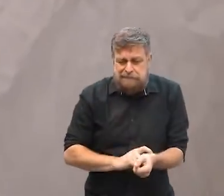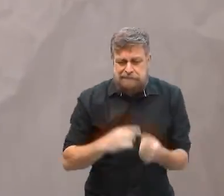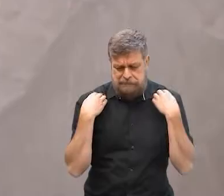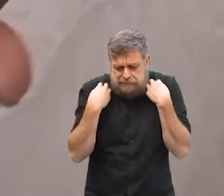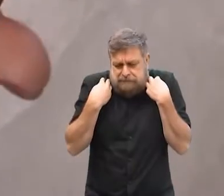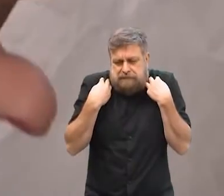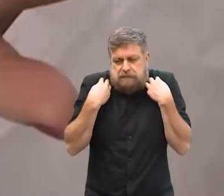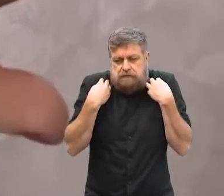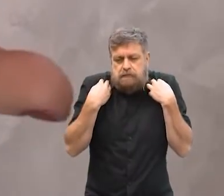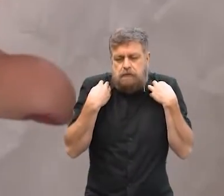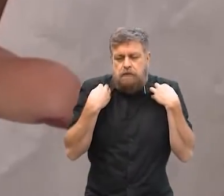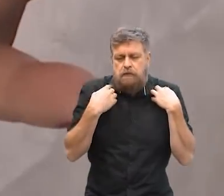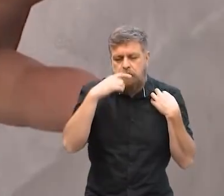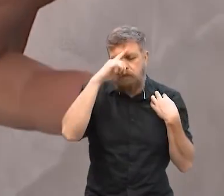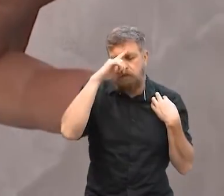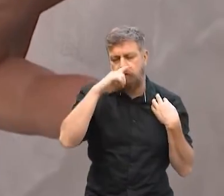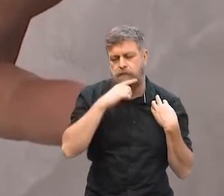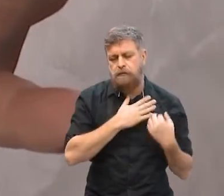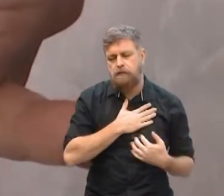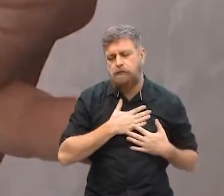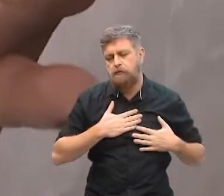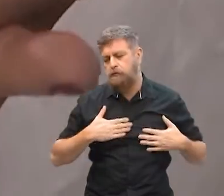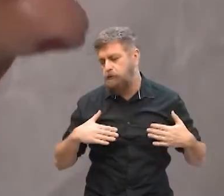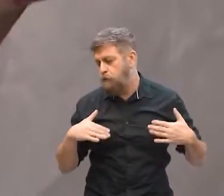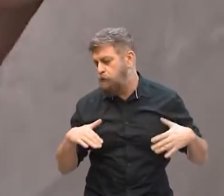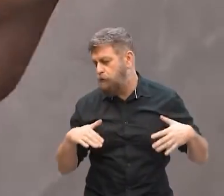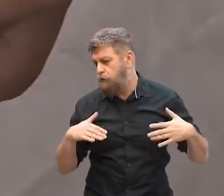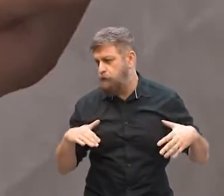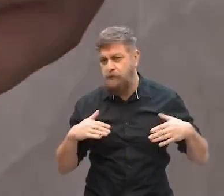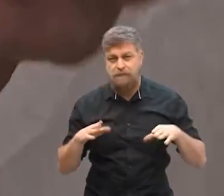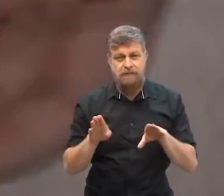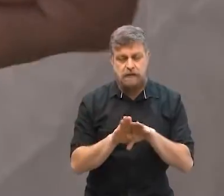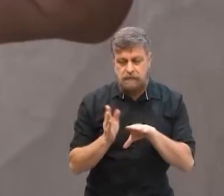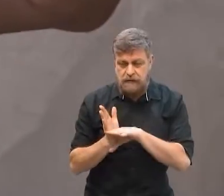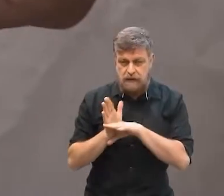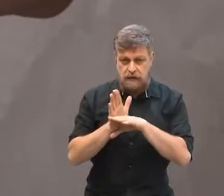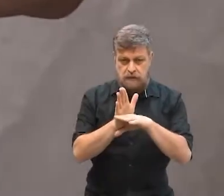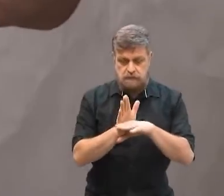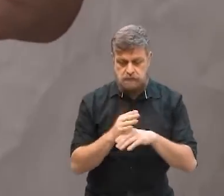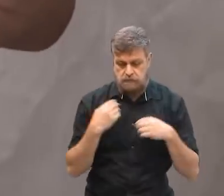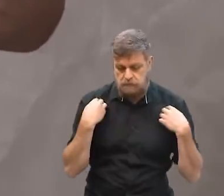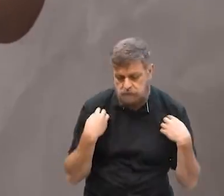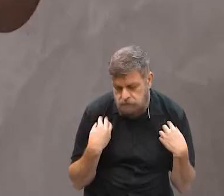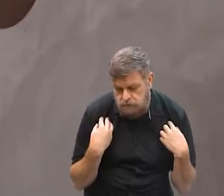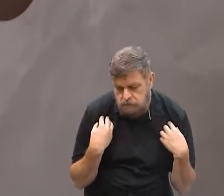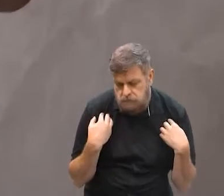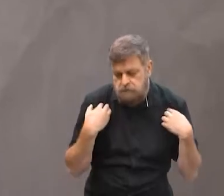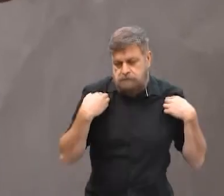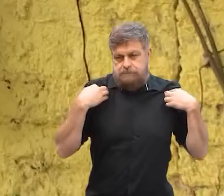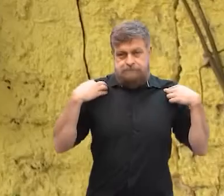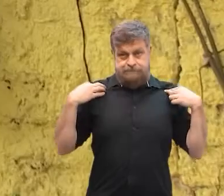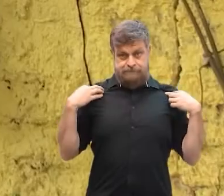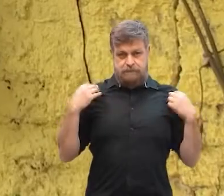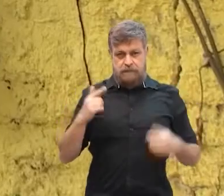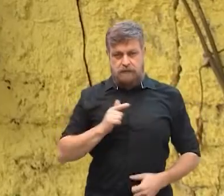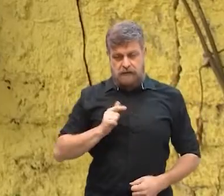repente aliviem a tensão, de repente também podem ajudar a corrigir postura, né? Sim, antes de receber a massagem,